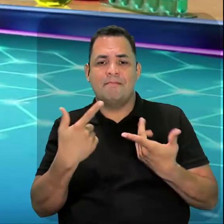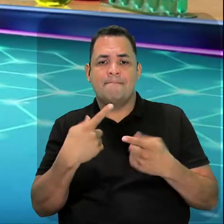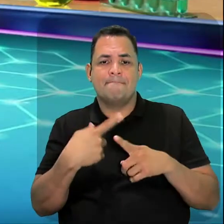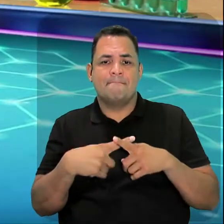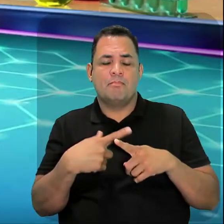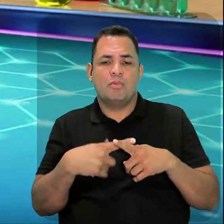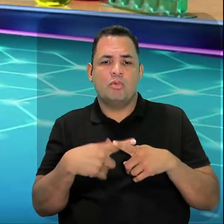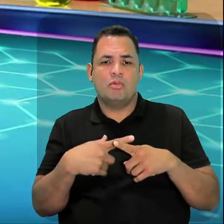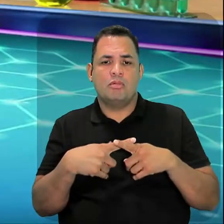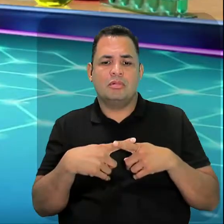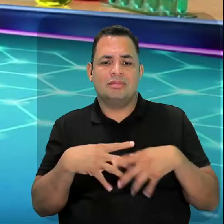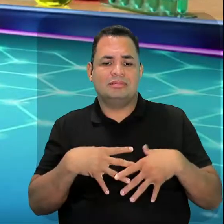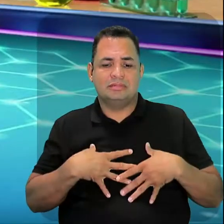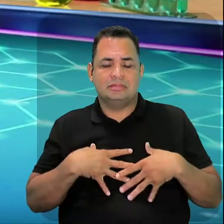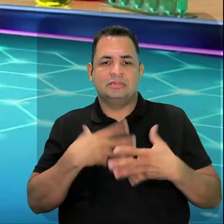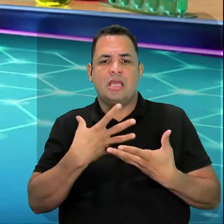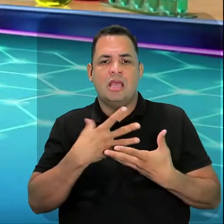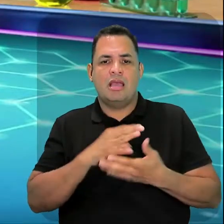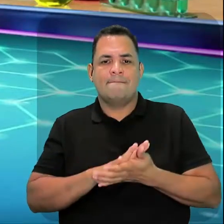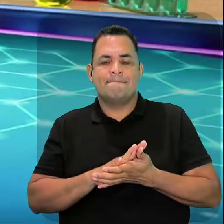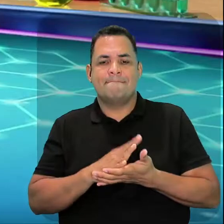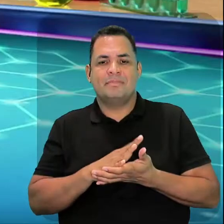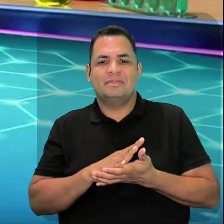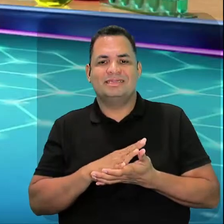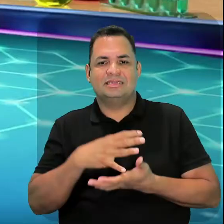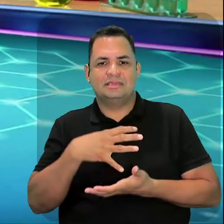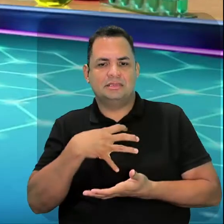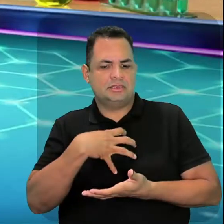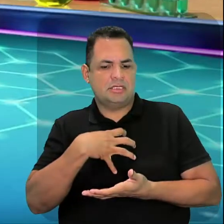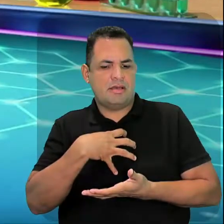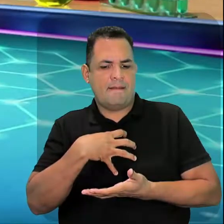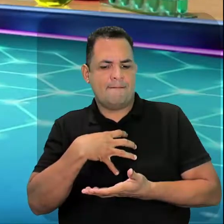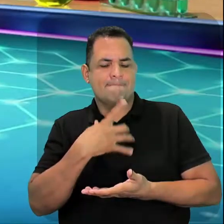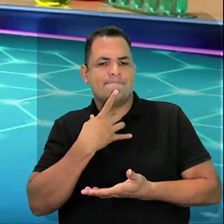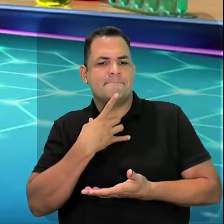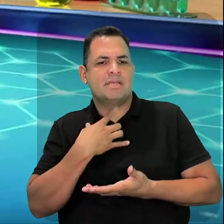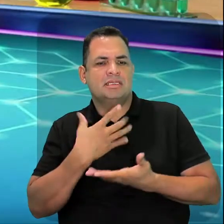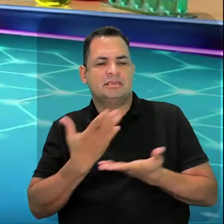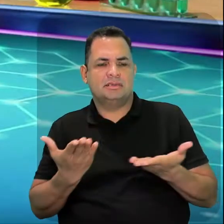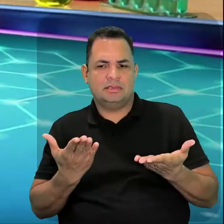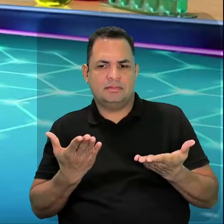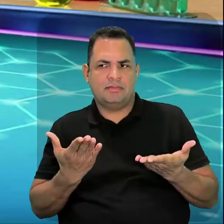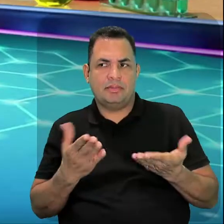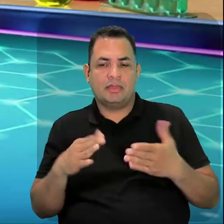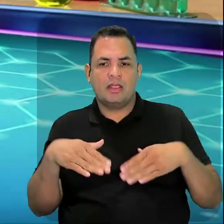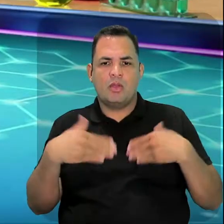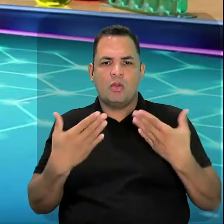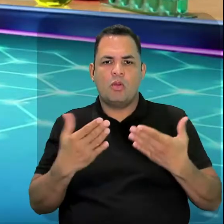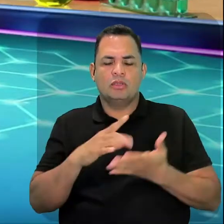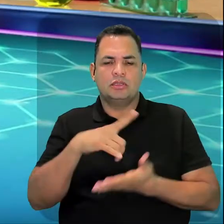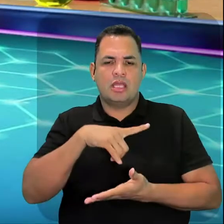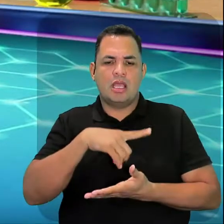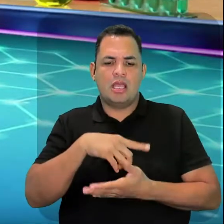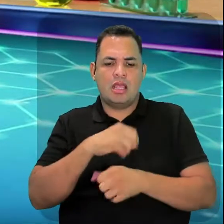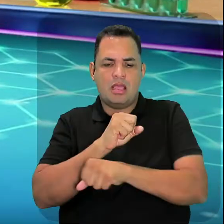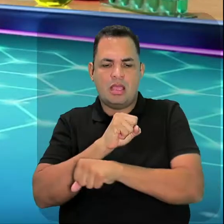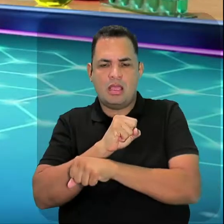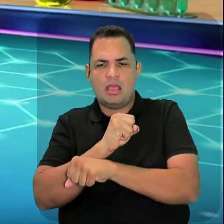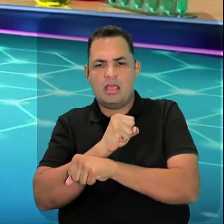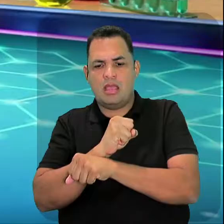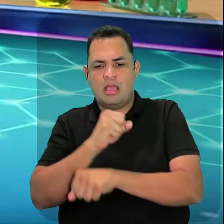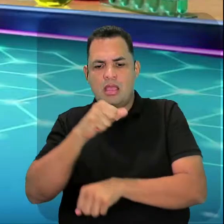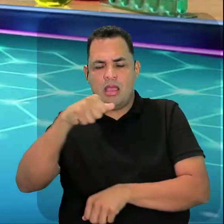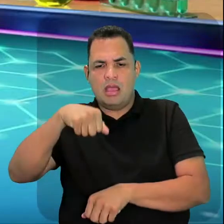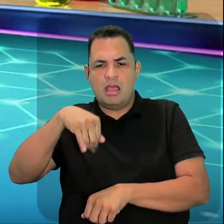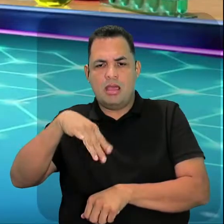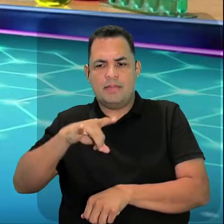se sentir saciado, tá? Já graças à existência desses aminoácidos, um deles em